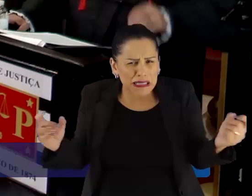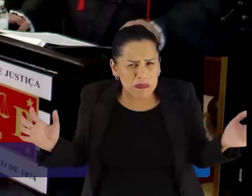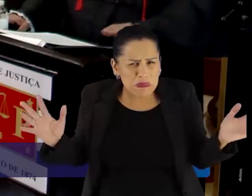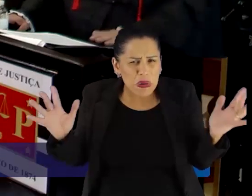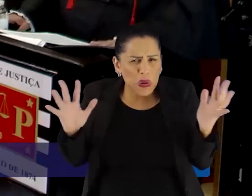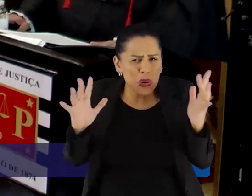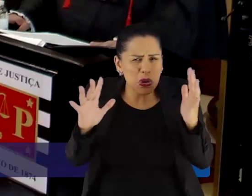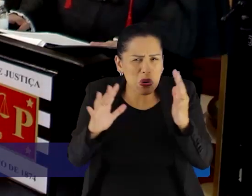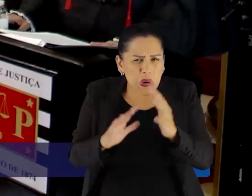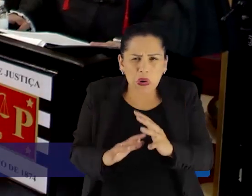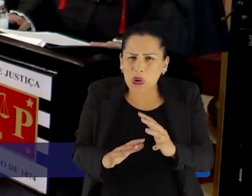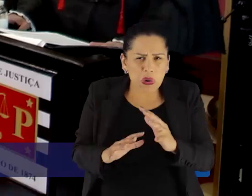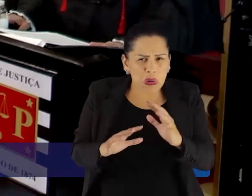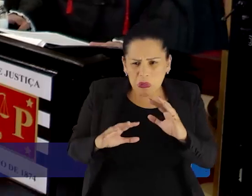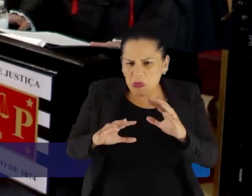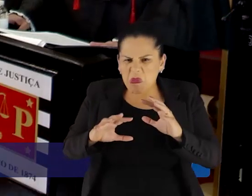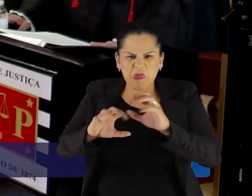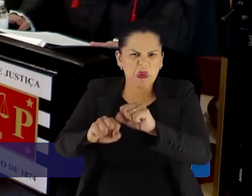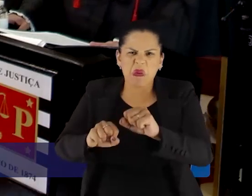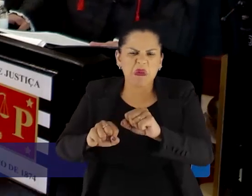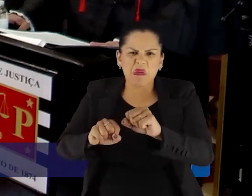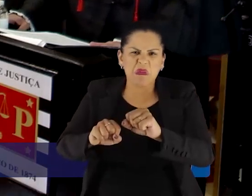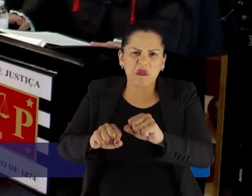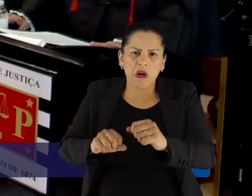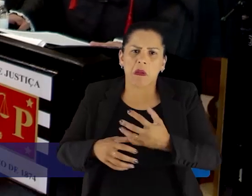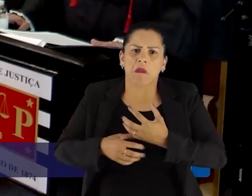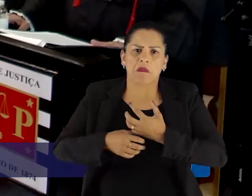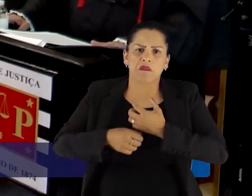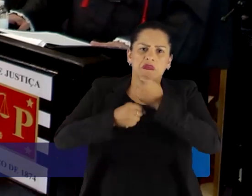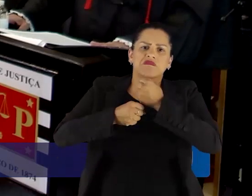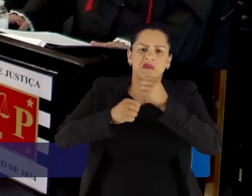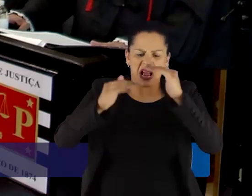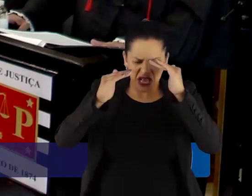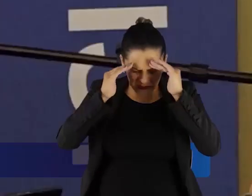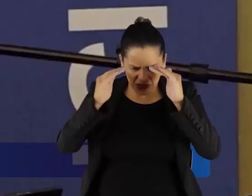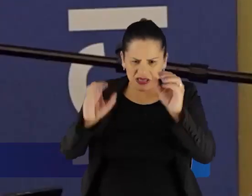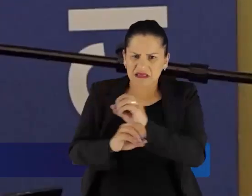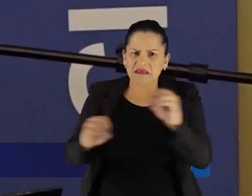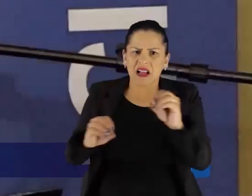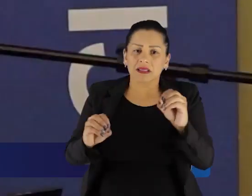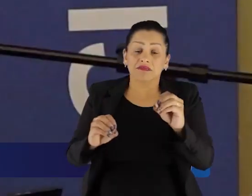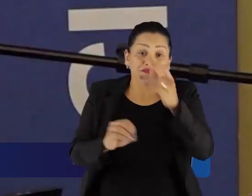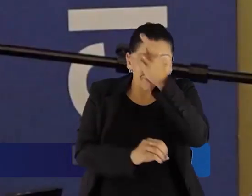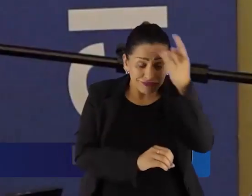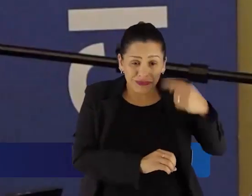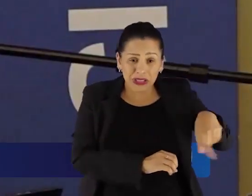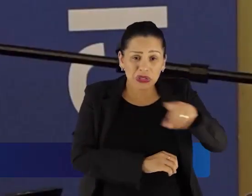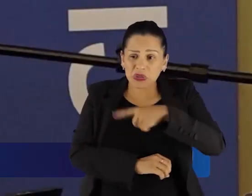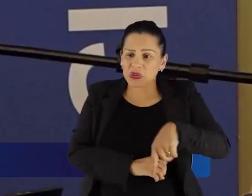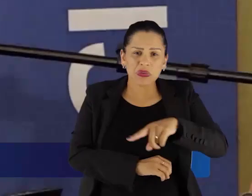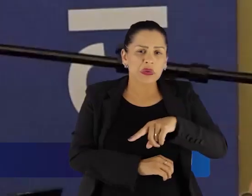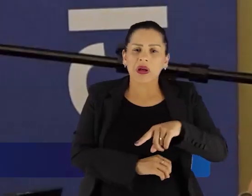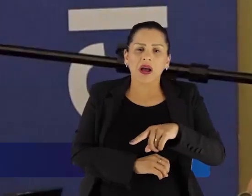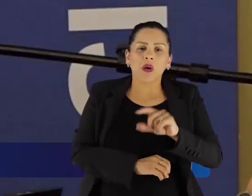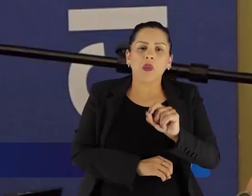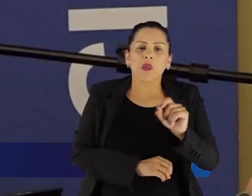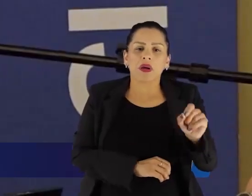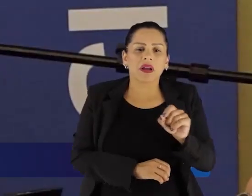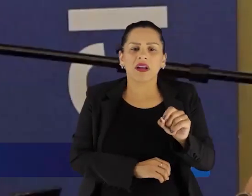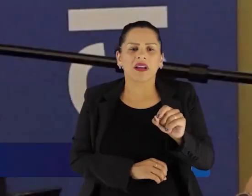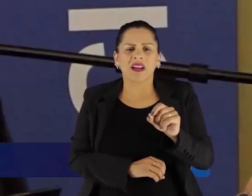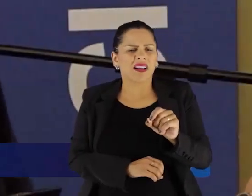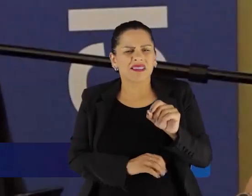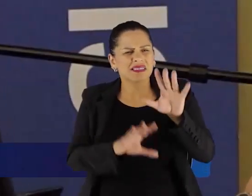espaço do diálogo e do respeito e muitos renegam o seu por ser